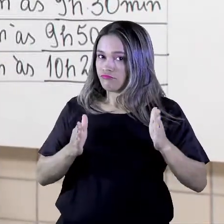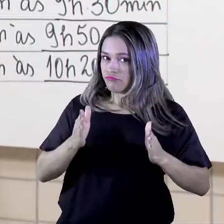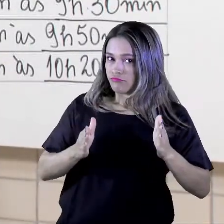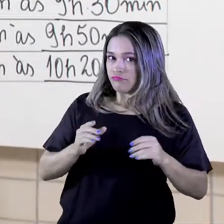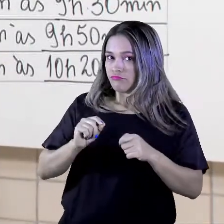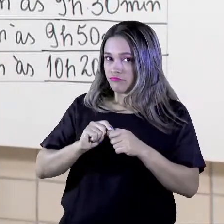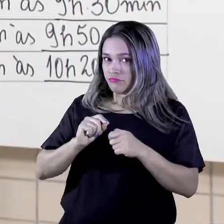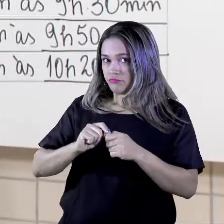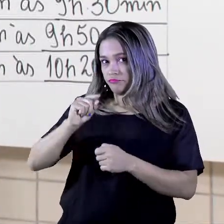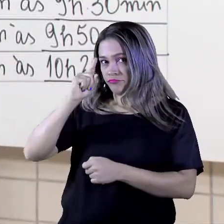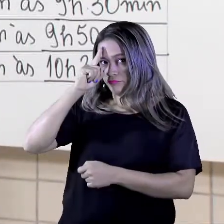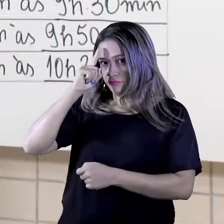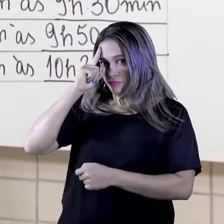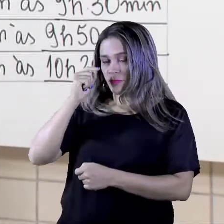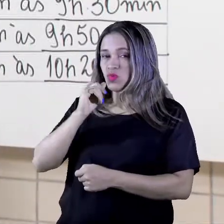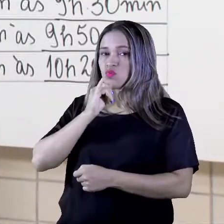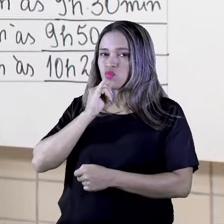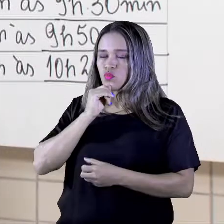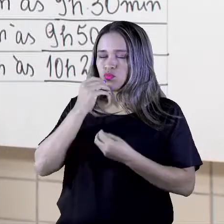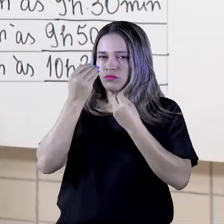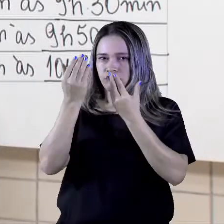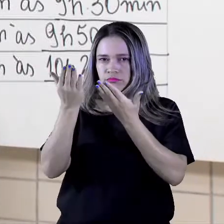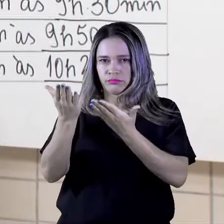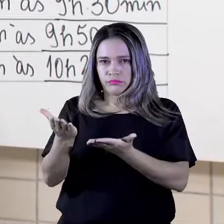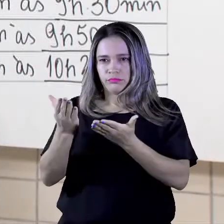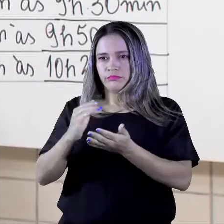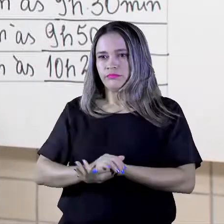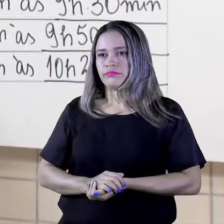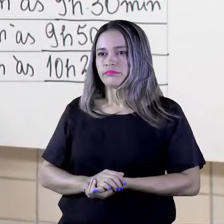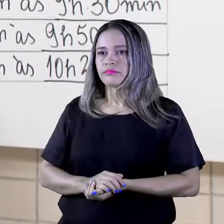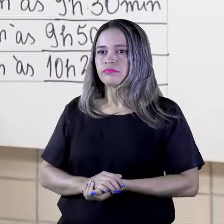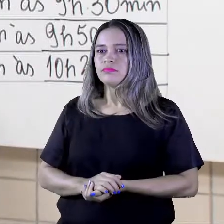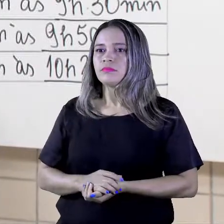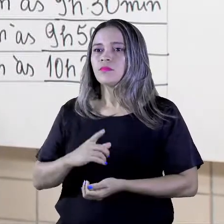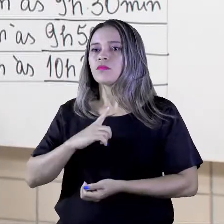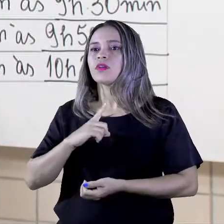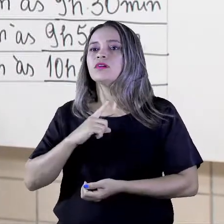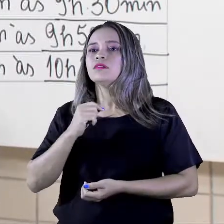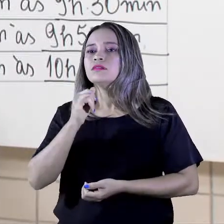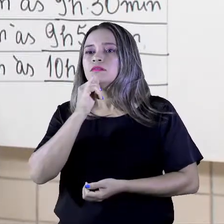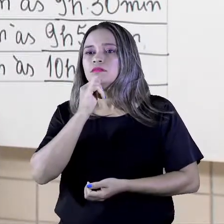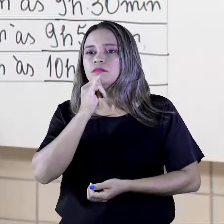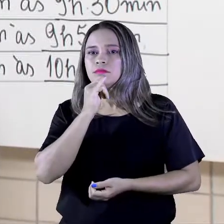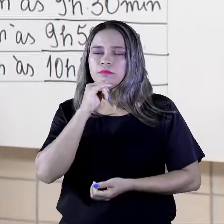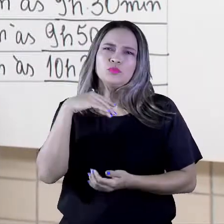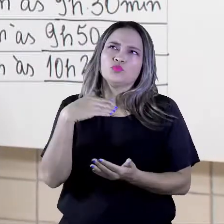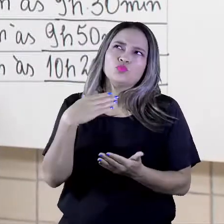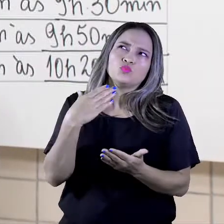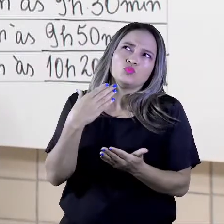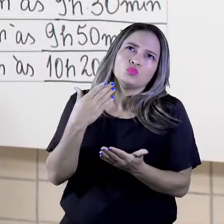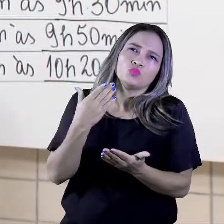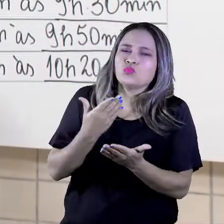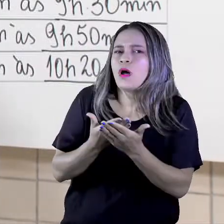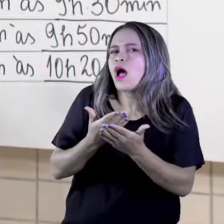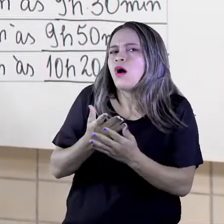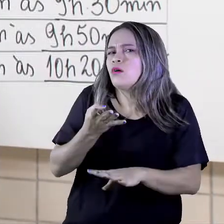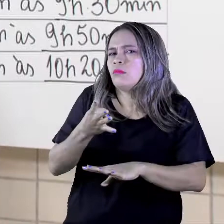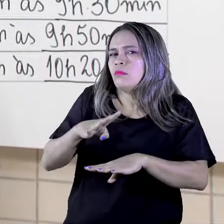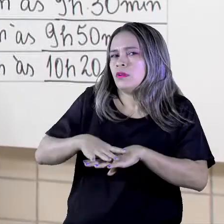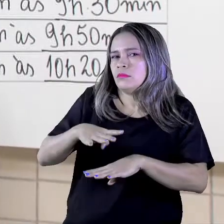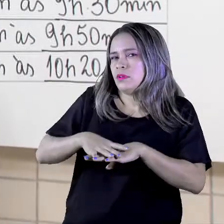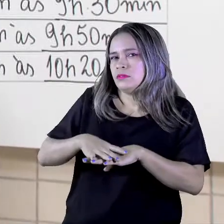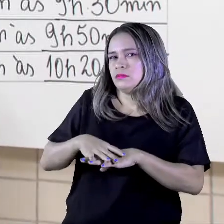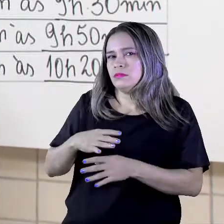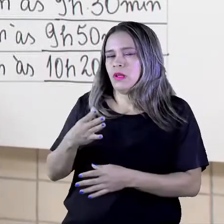nosso dia a dia, eu trouxe um exemplo para vocês. Eu trouxe o exemplo de uma aula, da nossa aula de matemática, da nossa aula passada